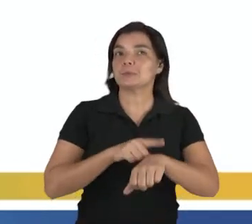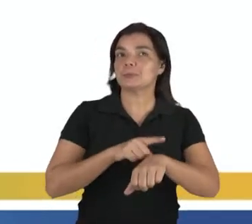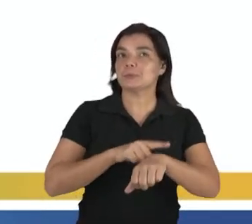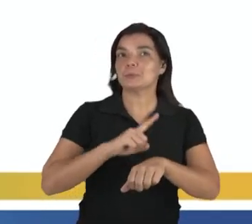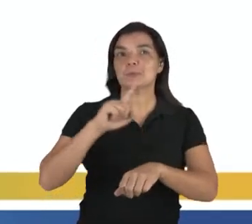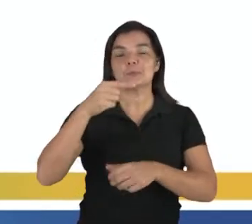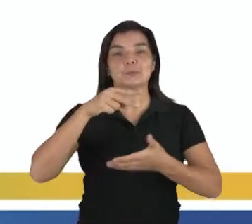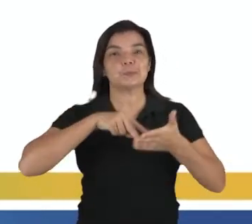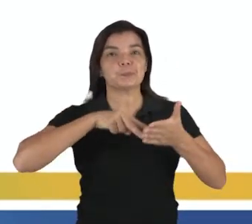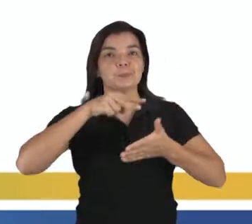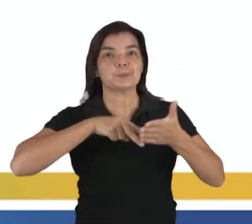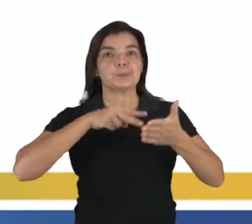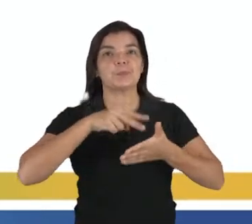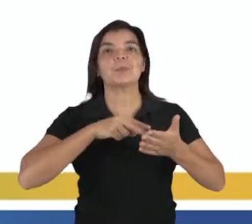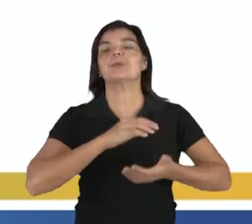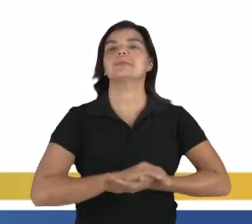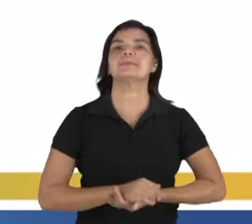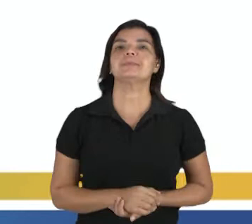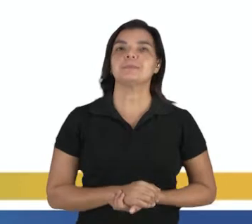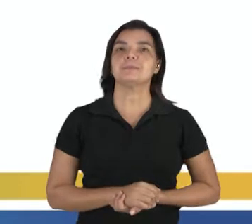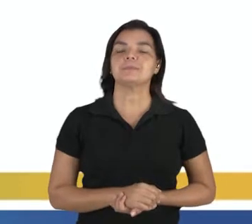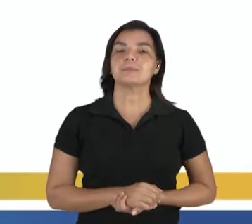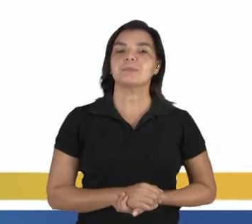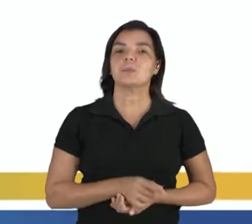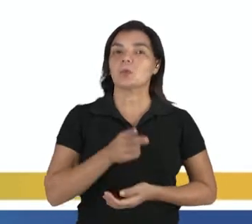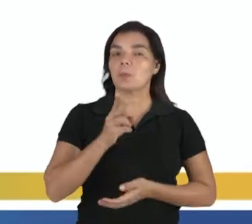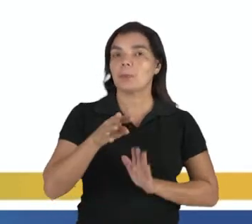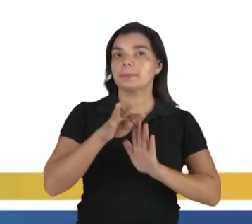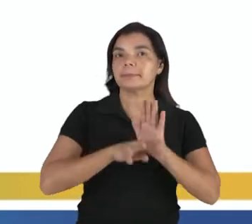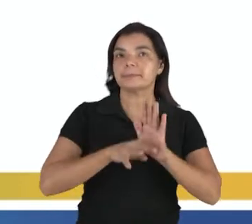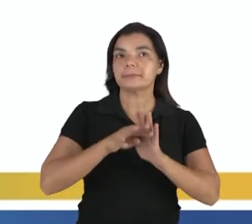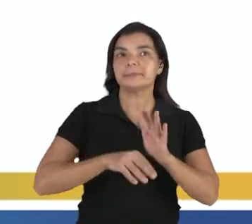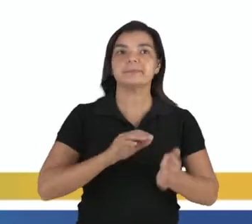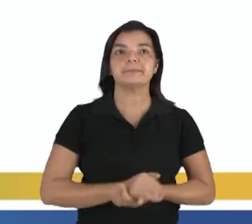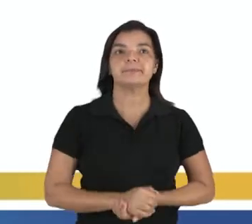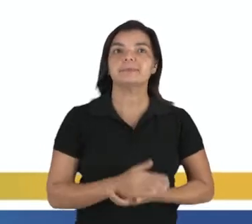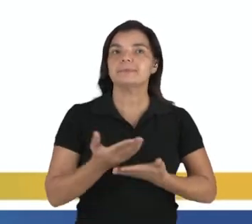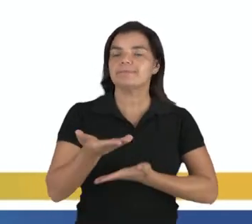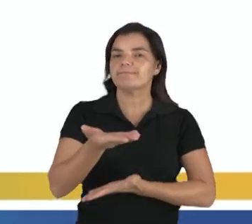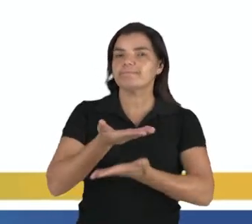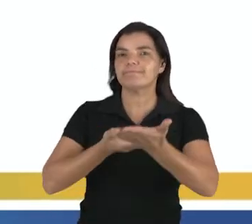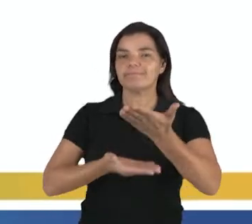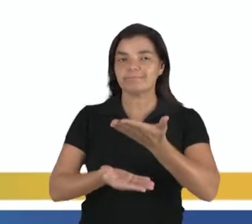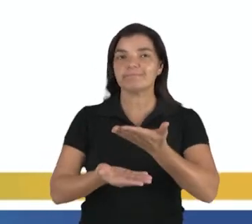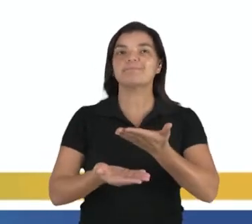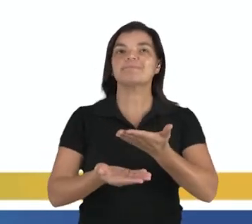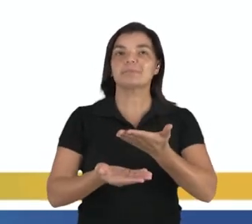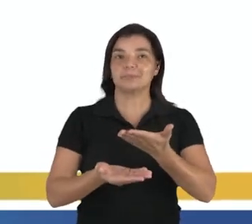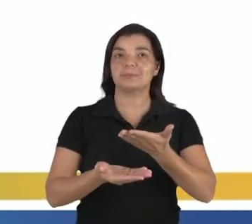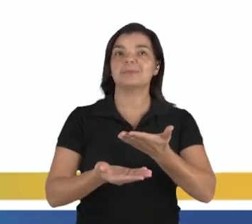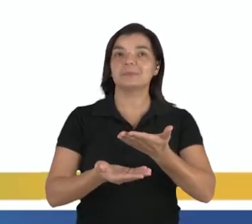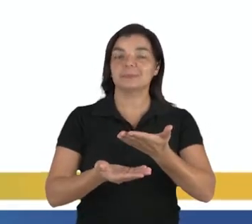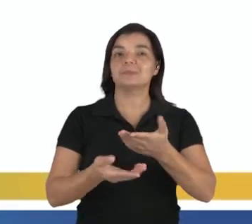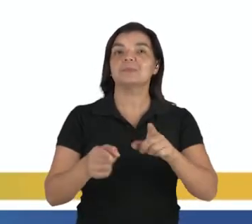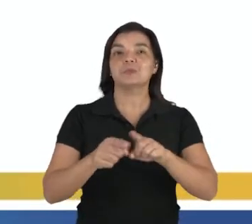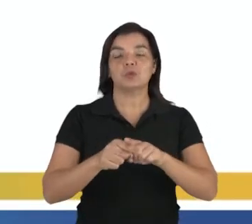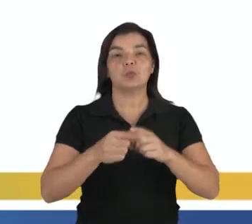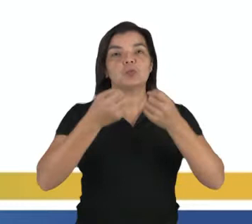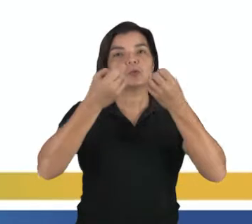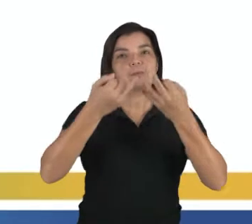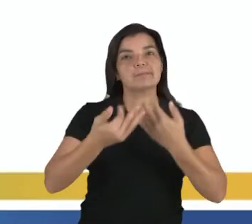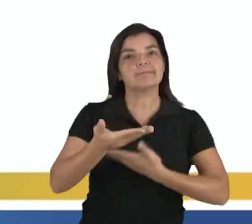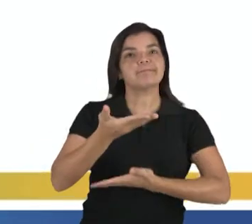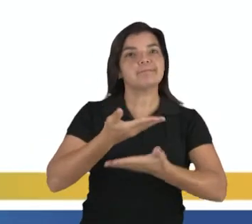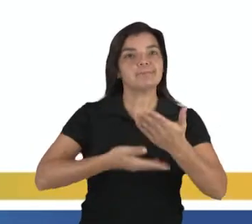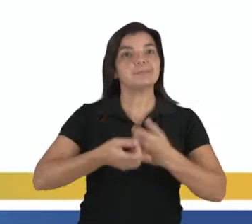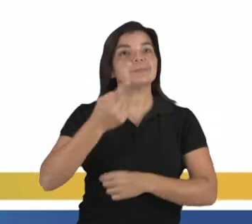obra em outro momento de leitura do mesmo texto. E é dessa troca de impressões, de